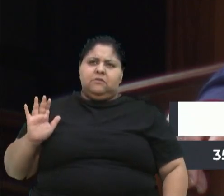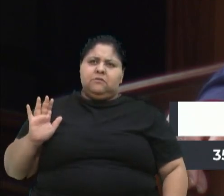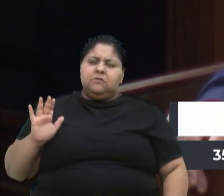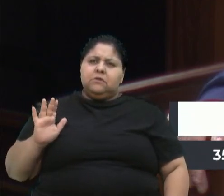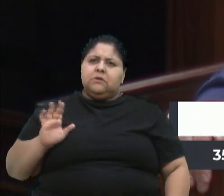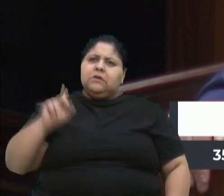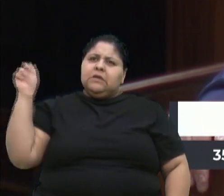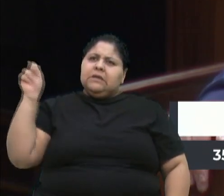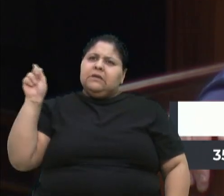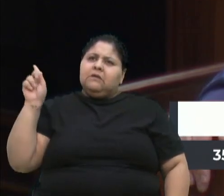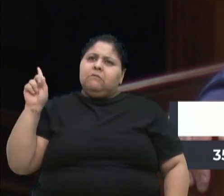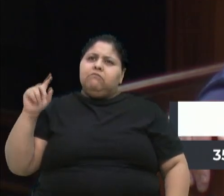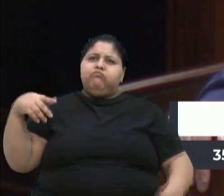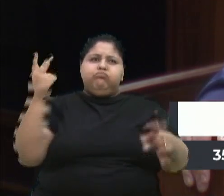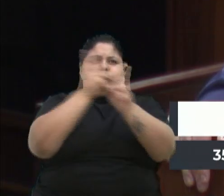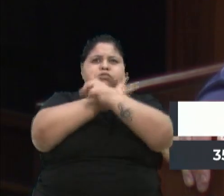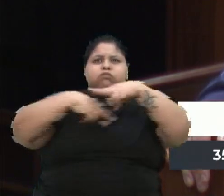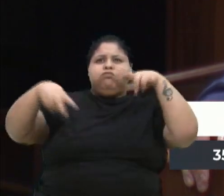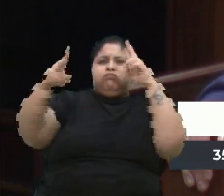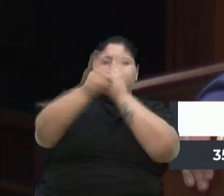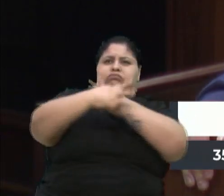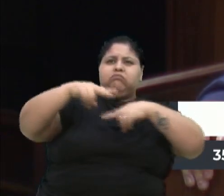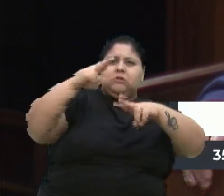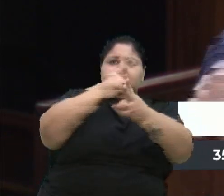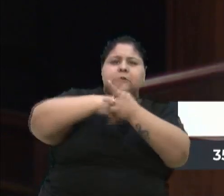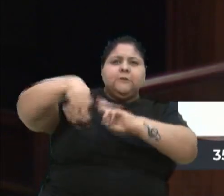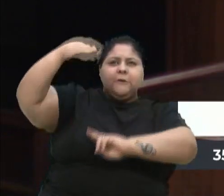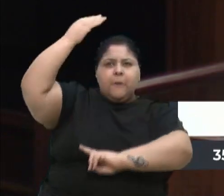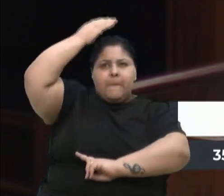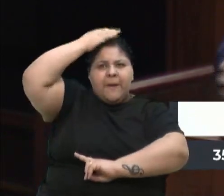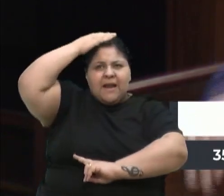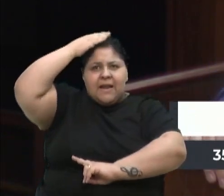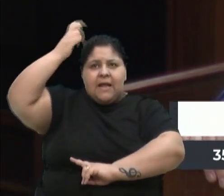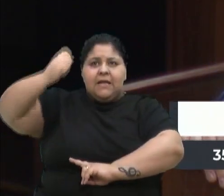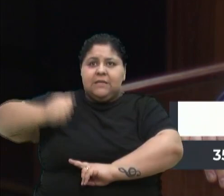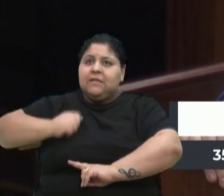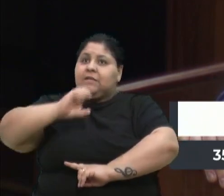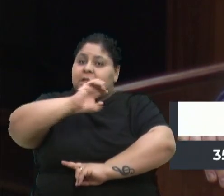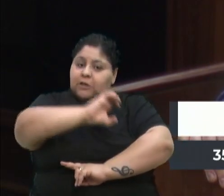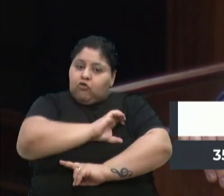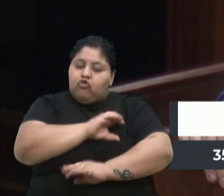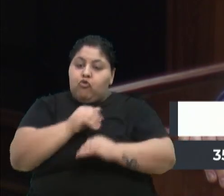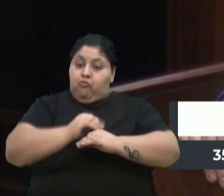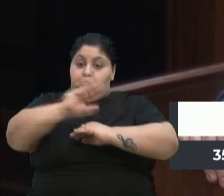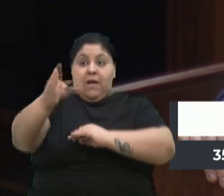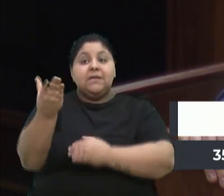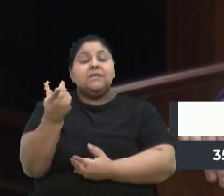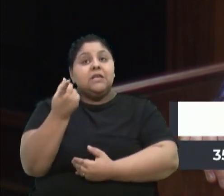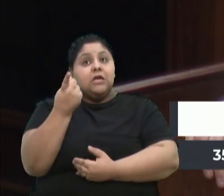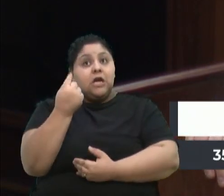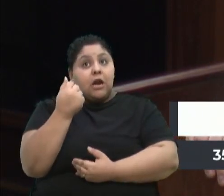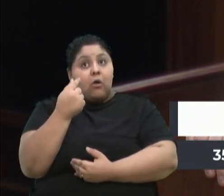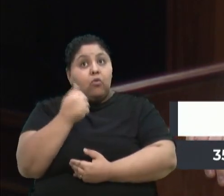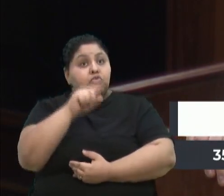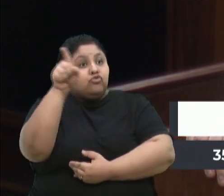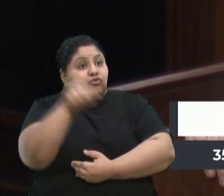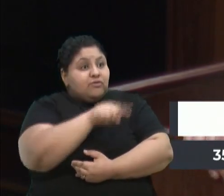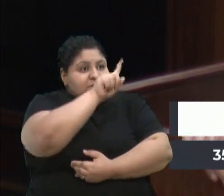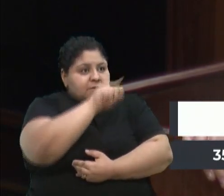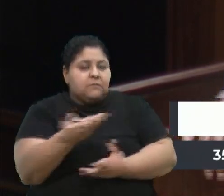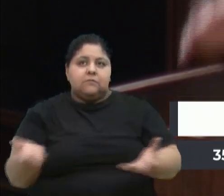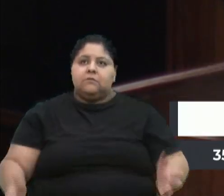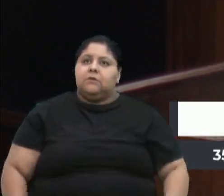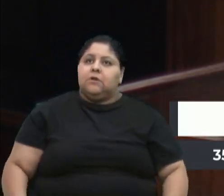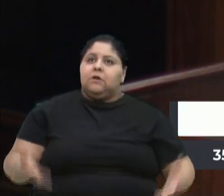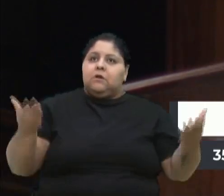um tornado no Paraná, em Santa Catarina, são mais recursos que vão ser aportados. Agora, a presença física de uma